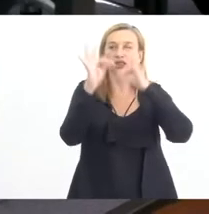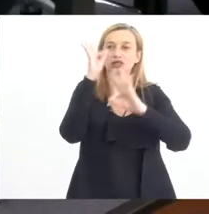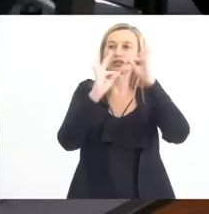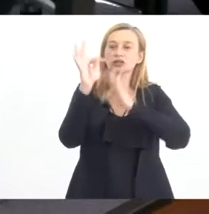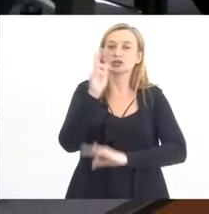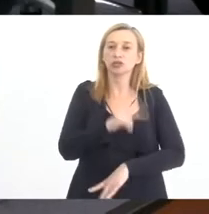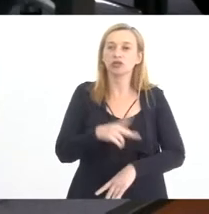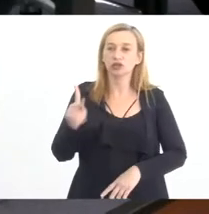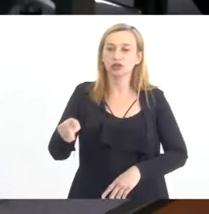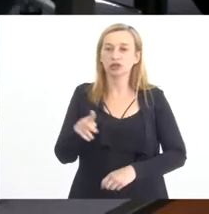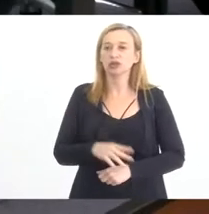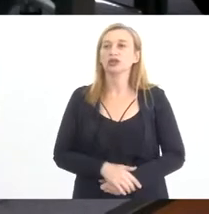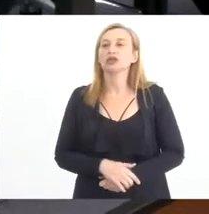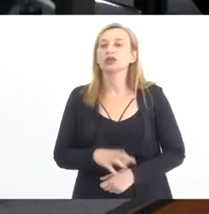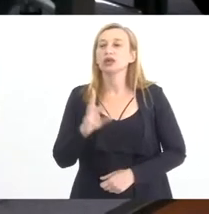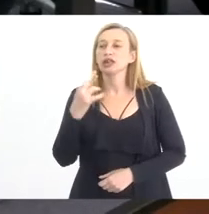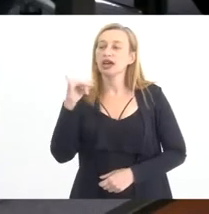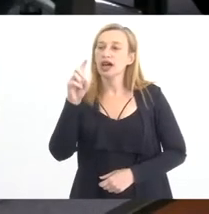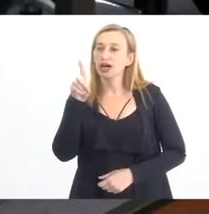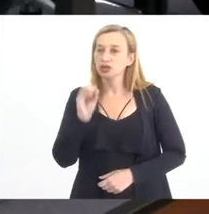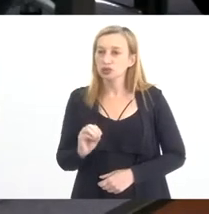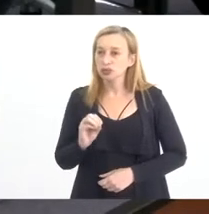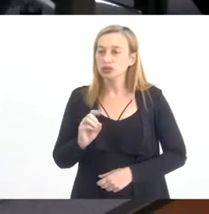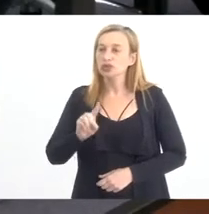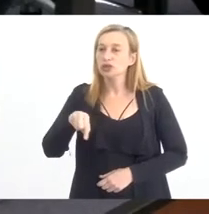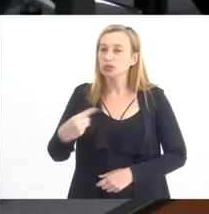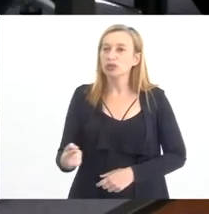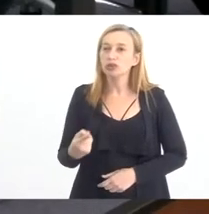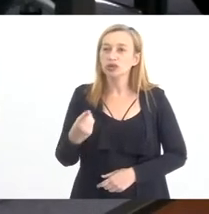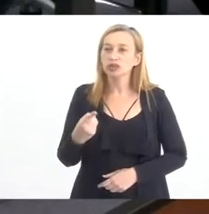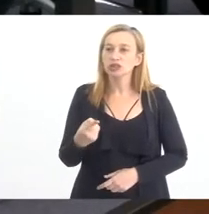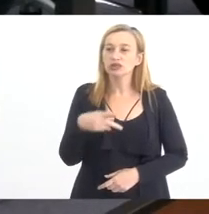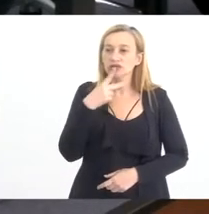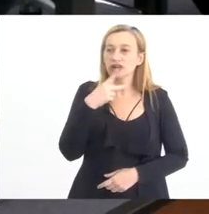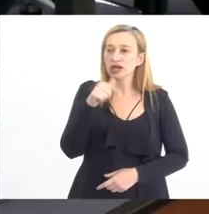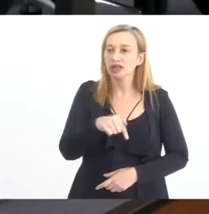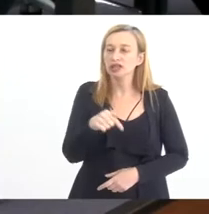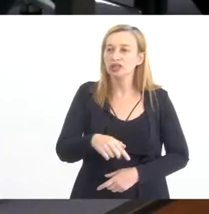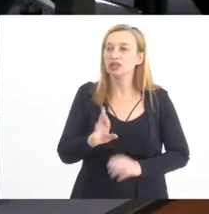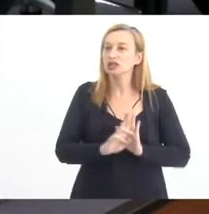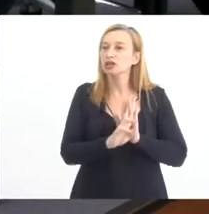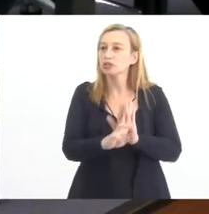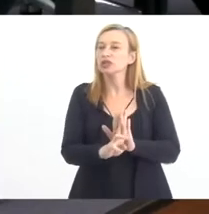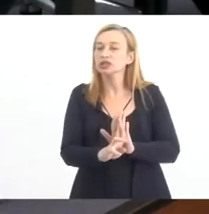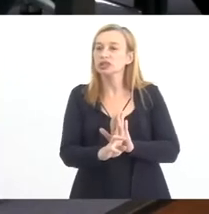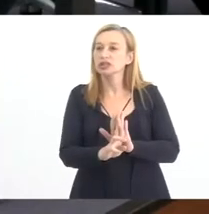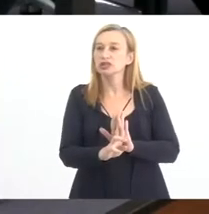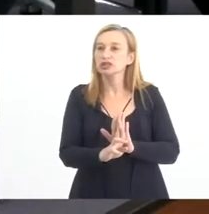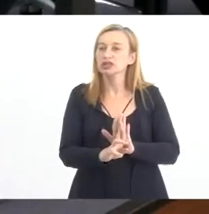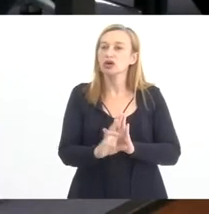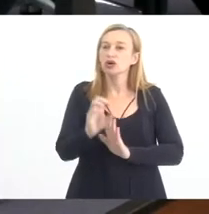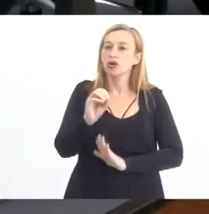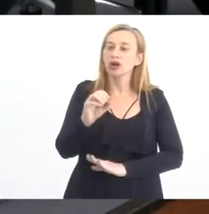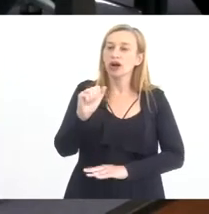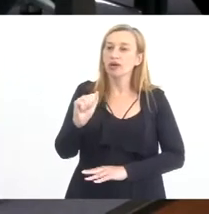professor Ricardo Leite. Na sequência, vai falar aqui o representante da OAB